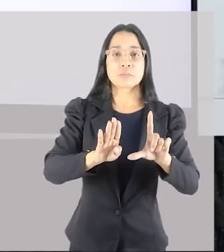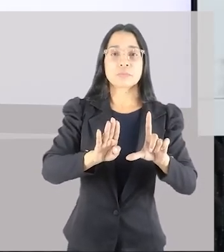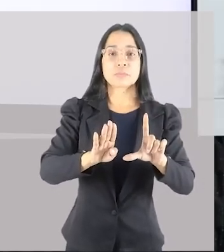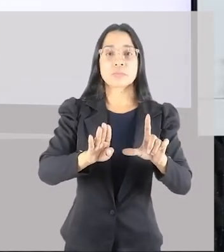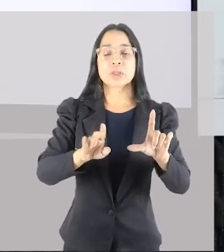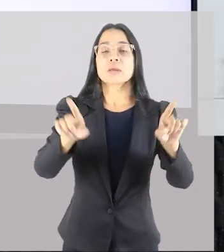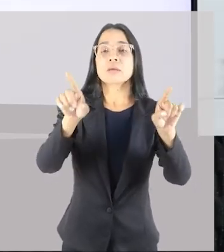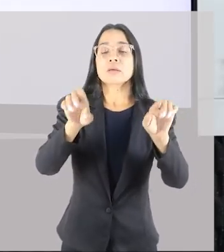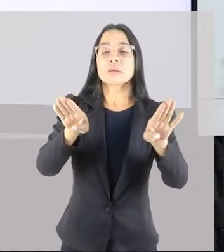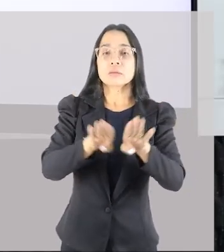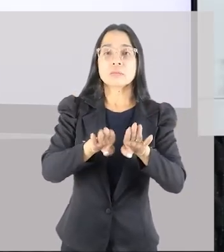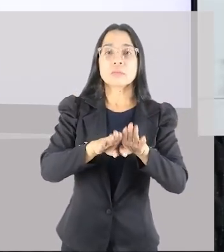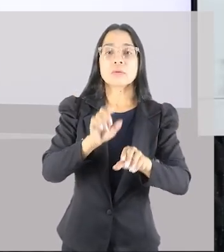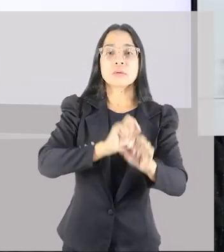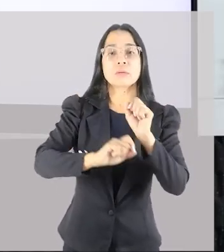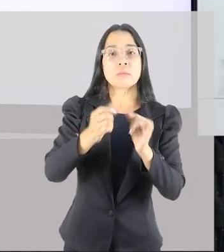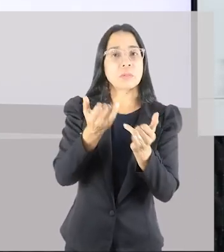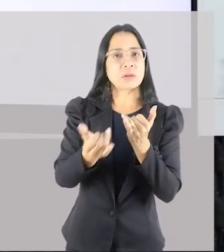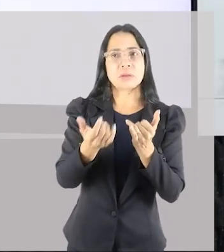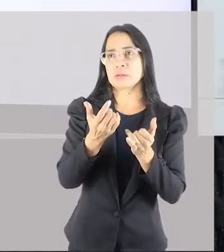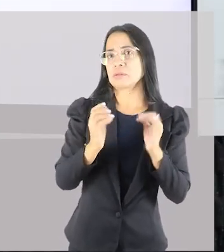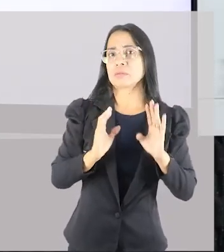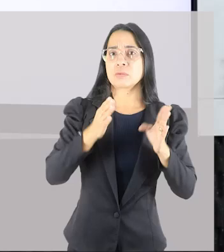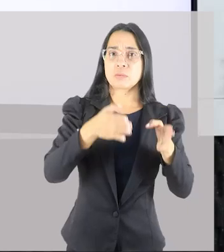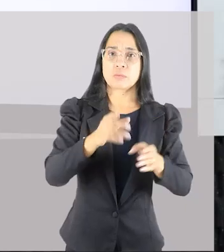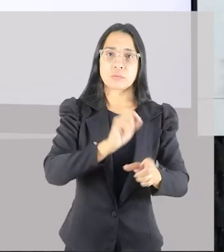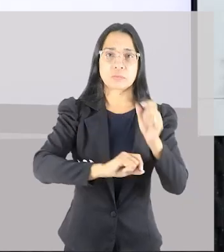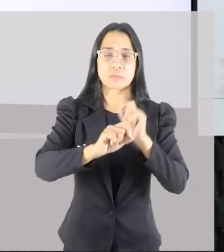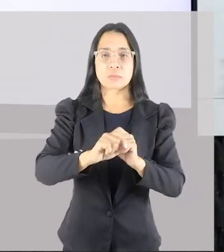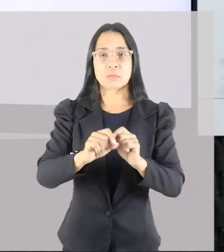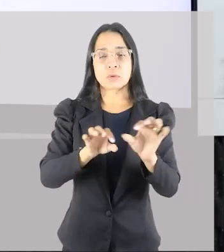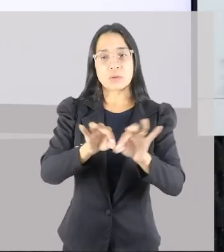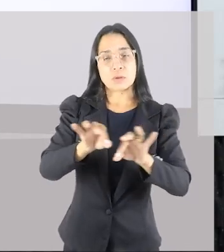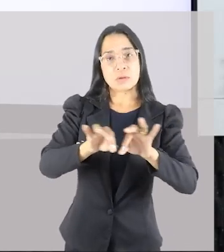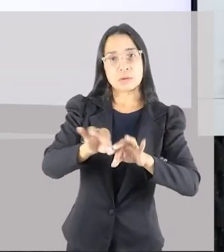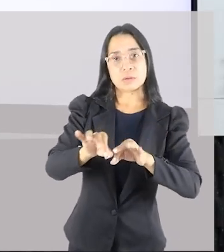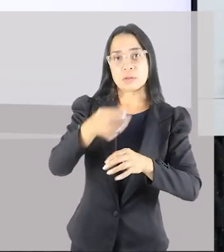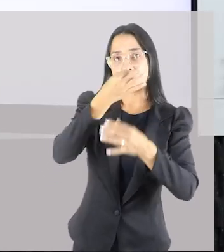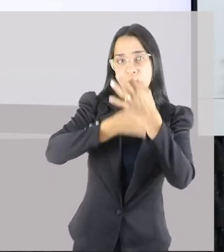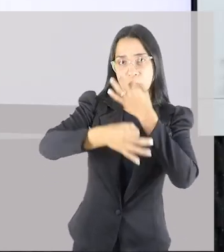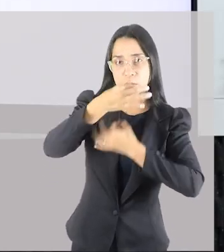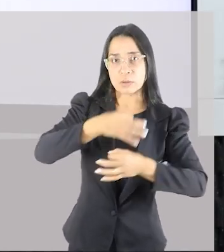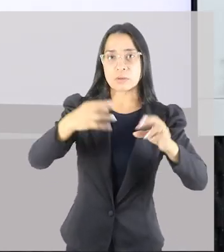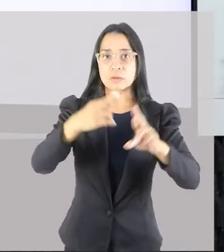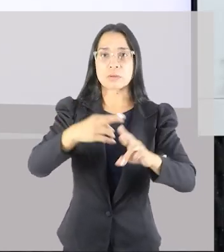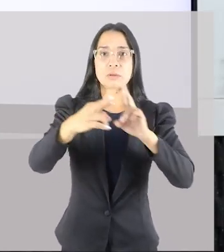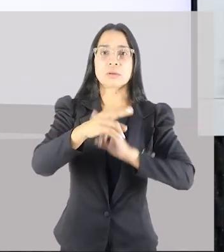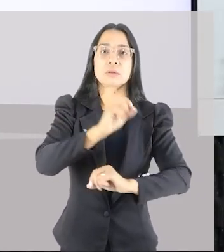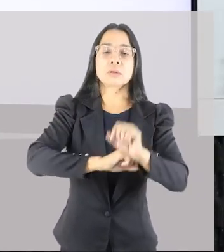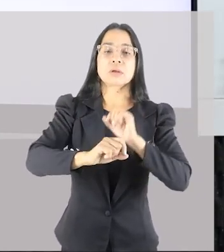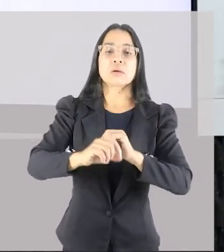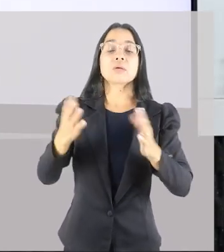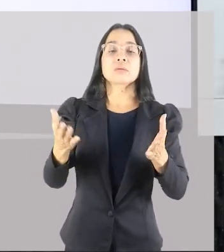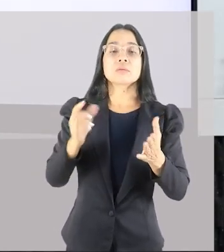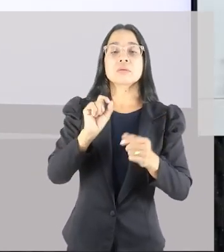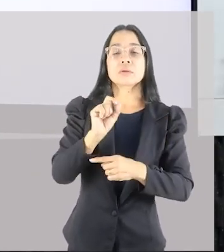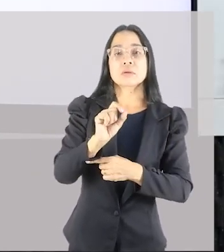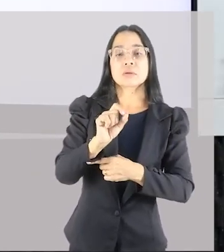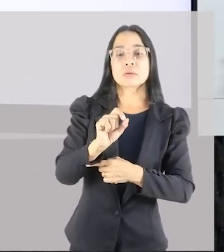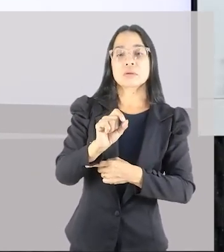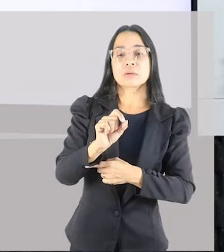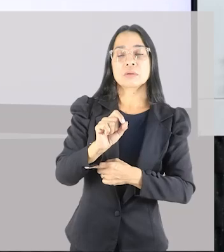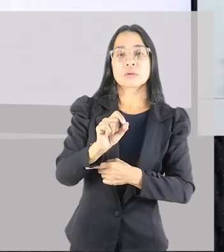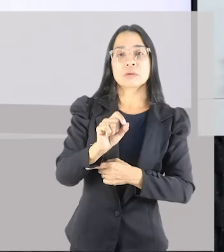também parece não ser esta a intenção porque é constituída uma crítica nesta relação entre aquilo